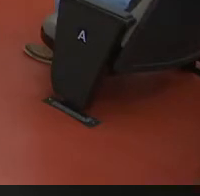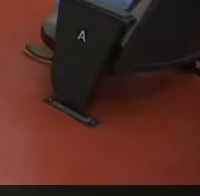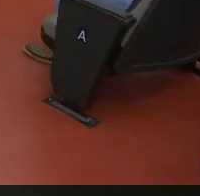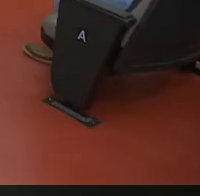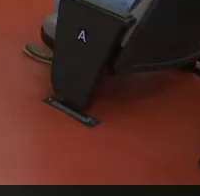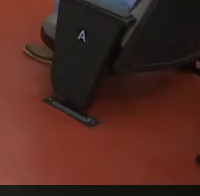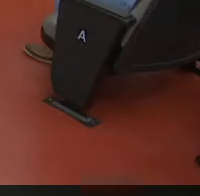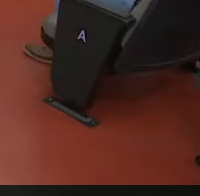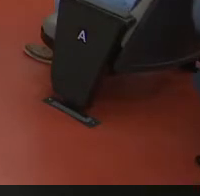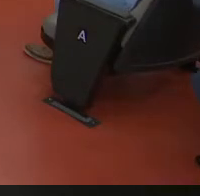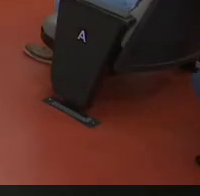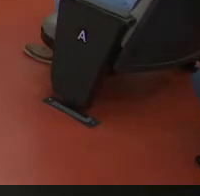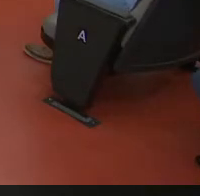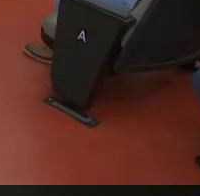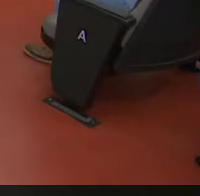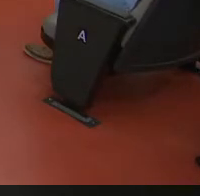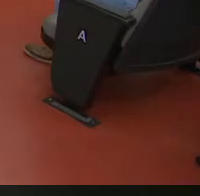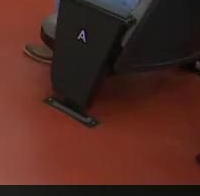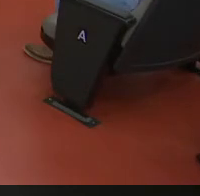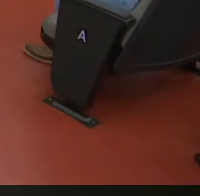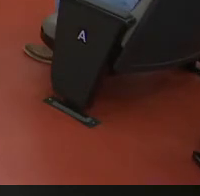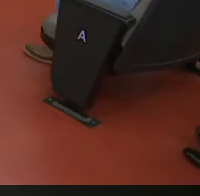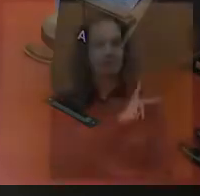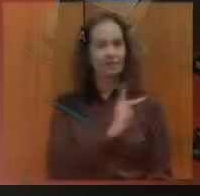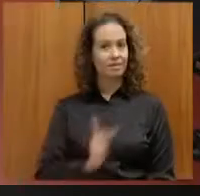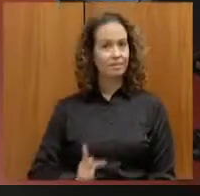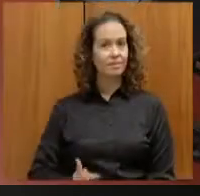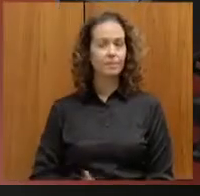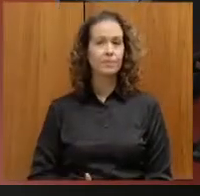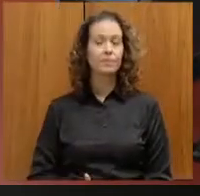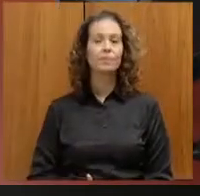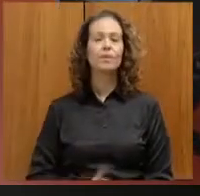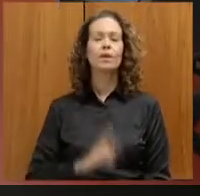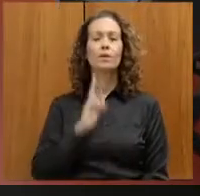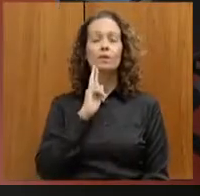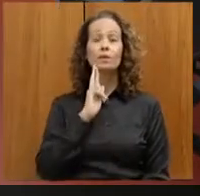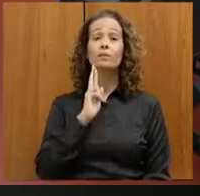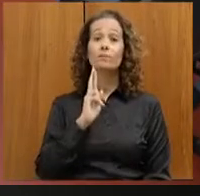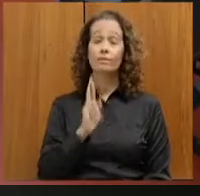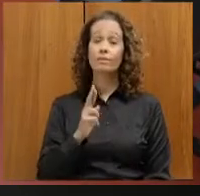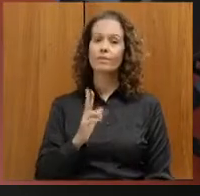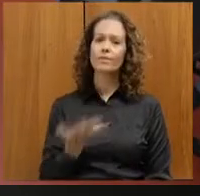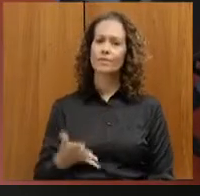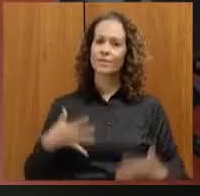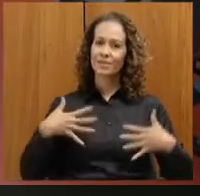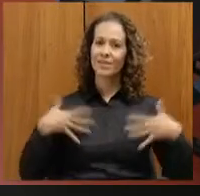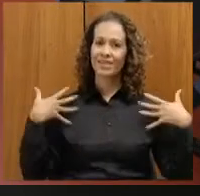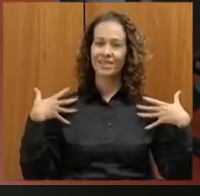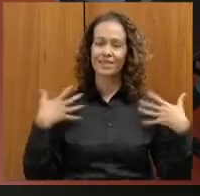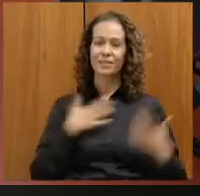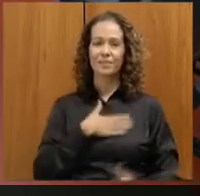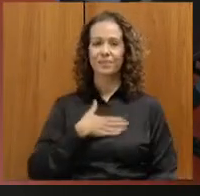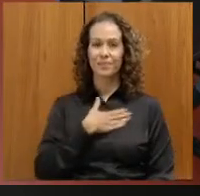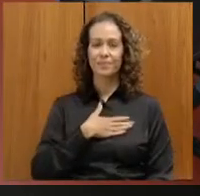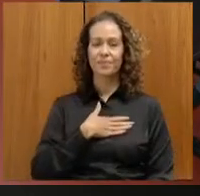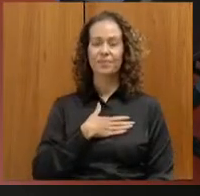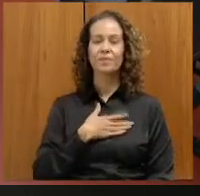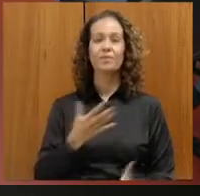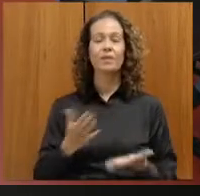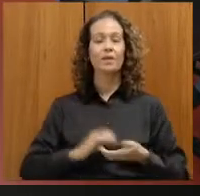e obrigado Presidente eu atendo a convocação de vossa excelência com o maior prazer quero